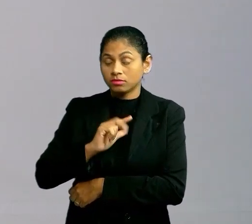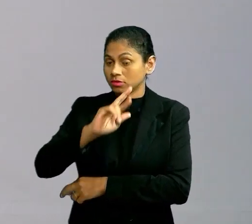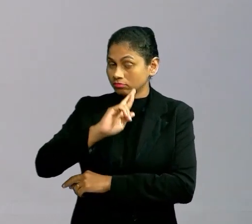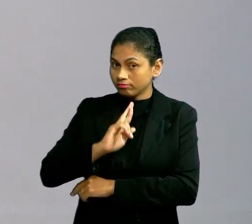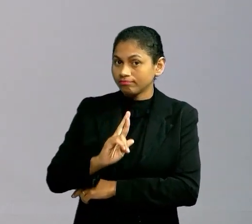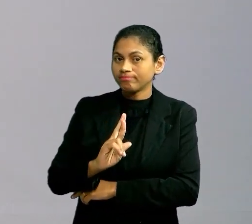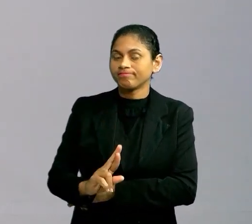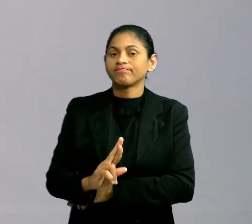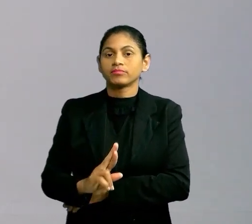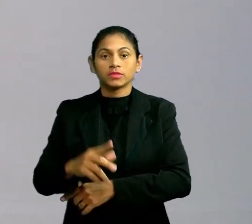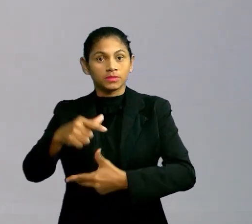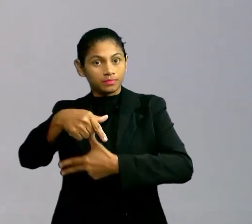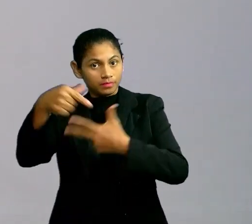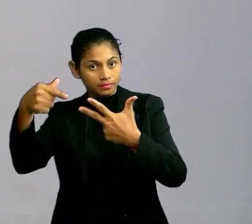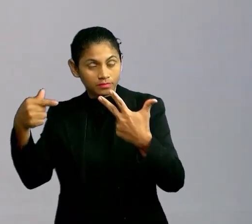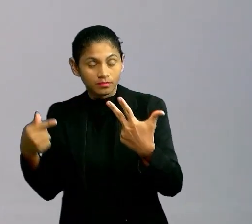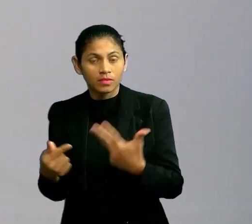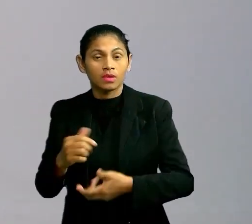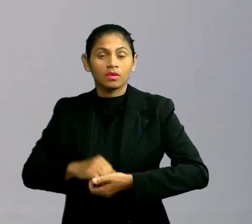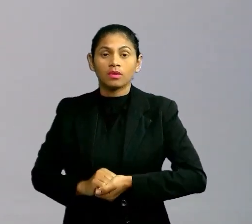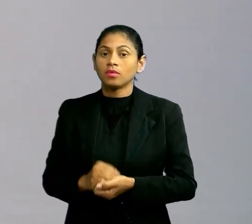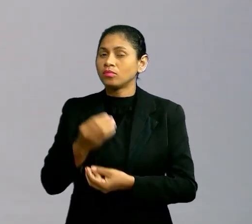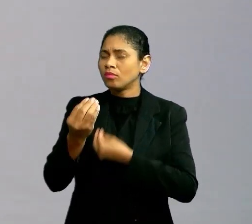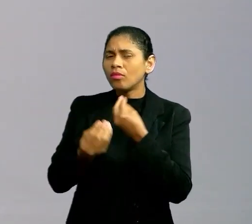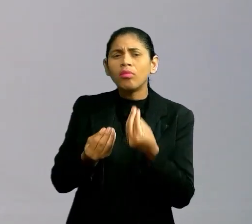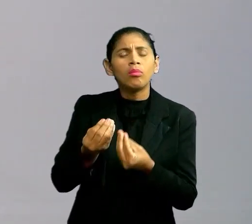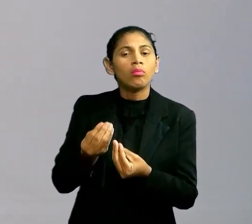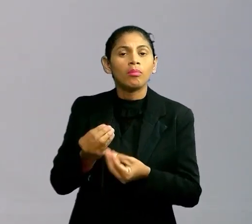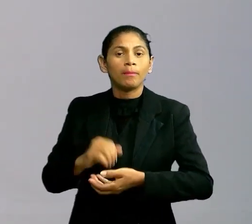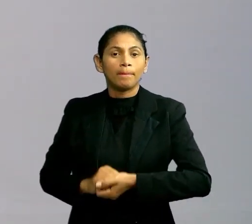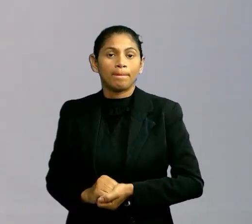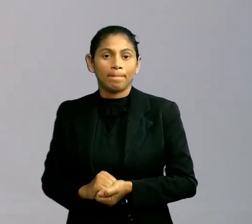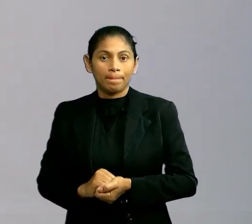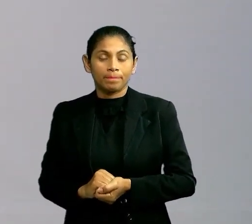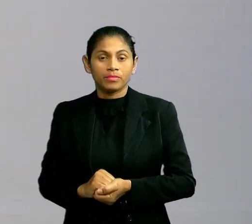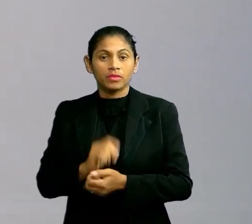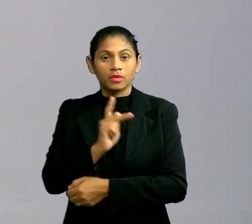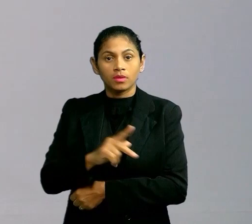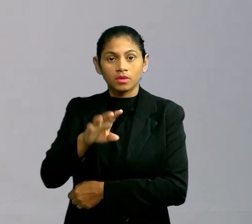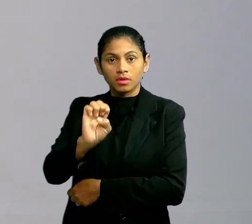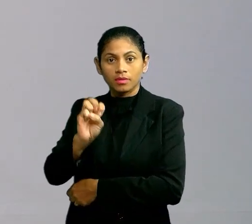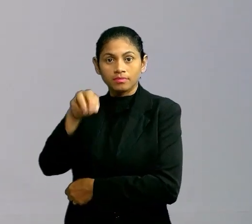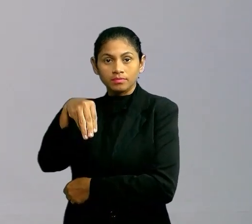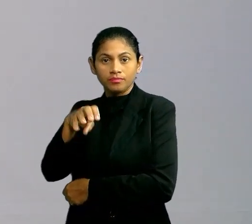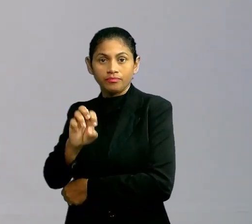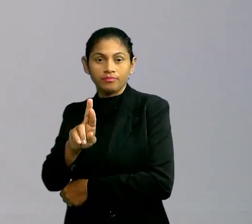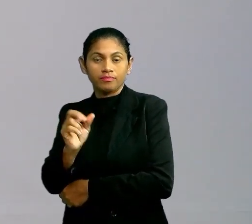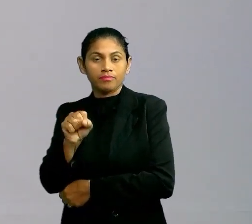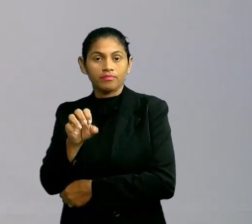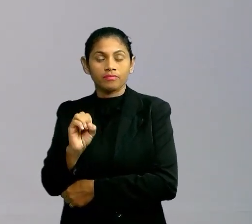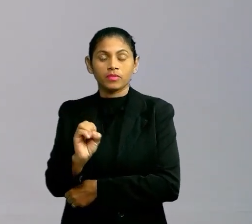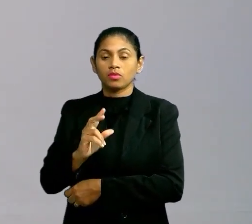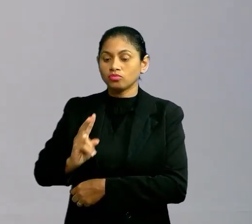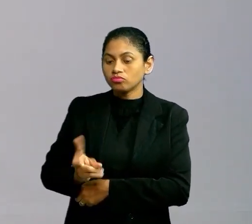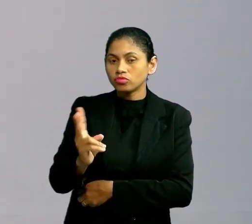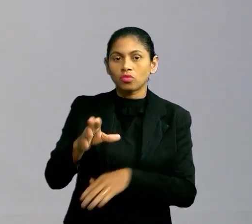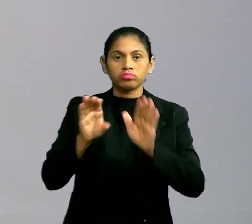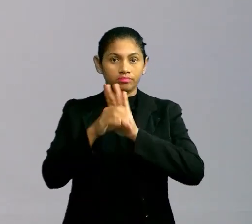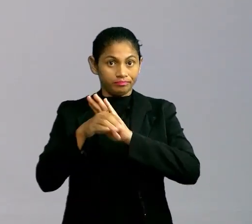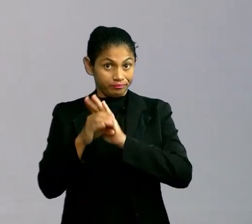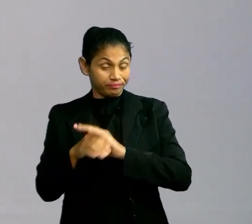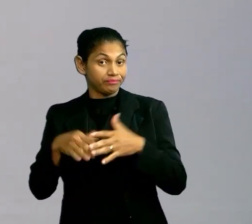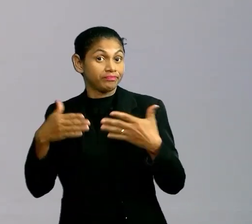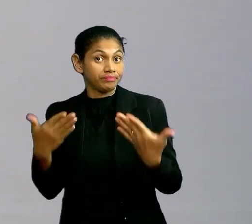bem? Matematicamente, como é que você está? Eu sou o professor Emerson e hoje a gente vai dar sequência no nosso conteúdo, certo?